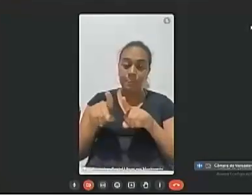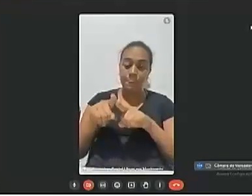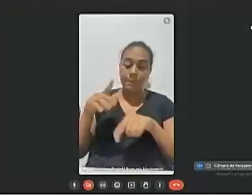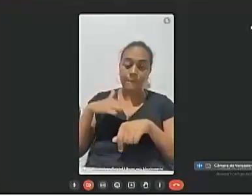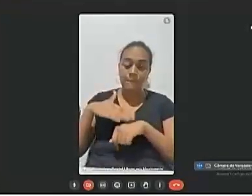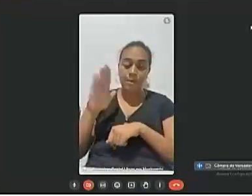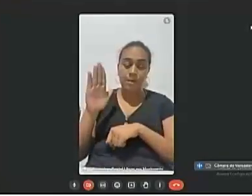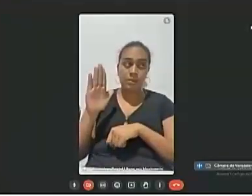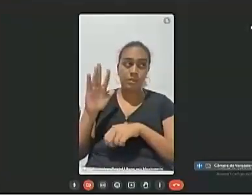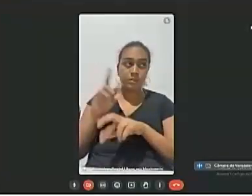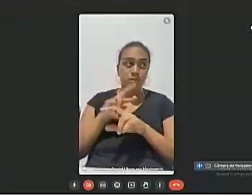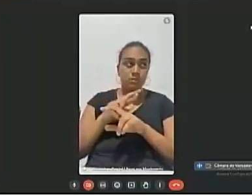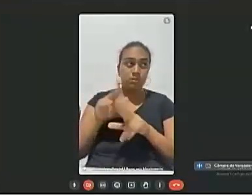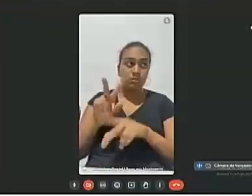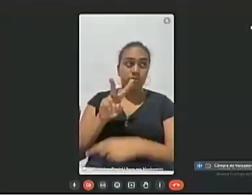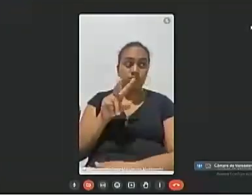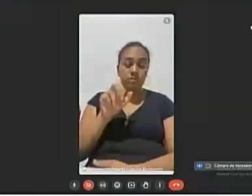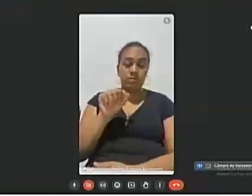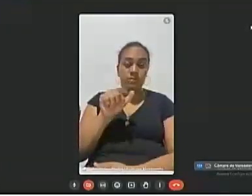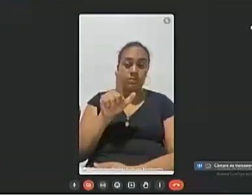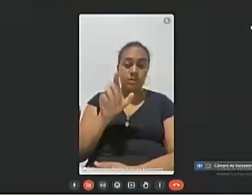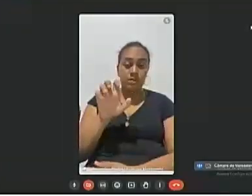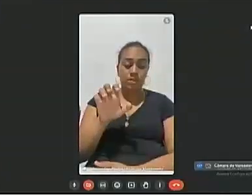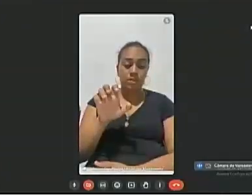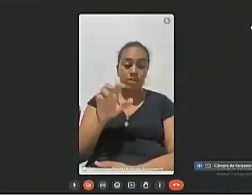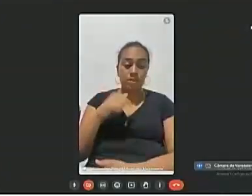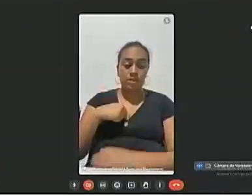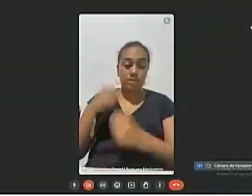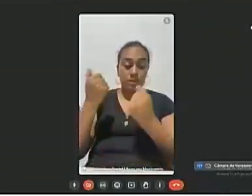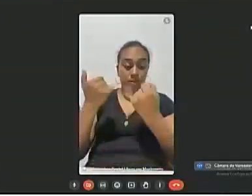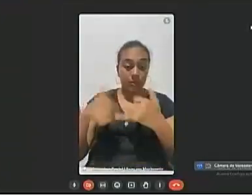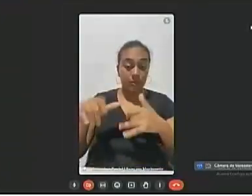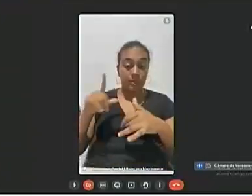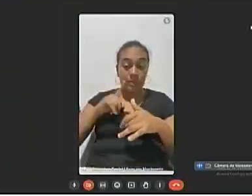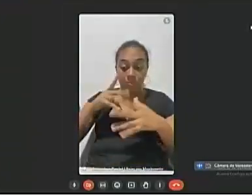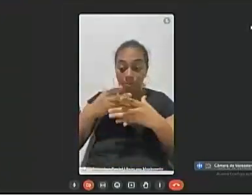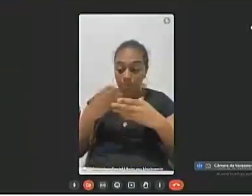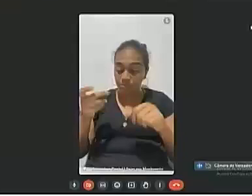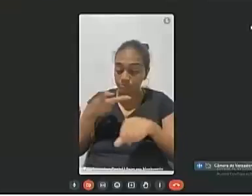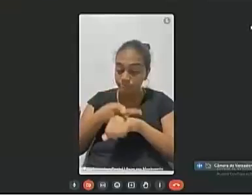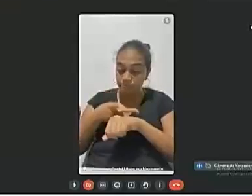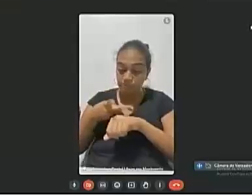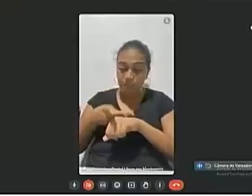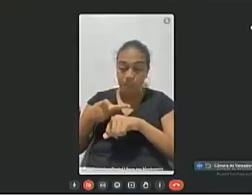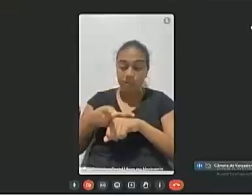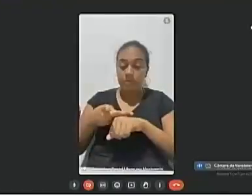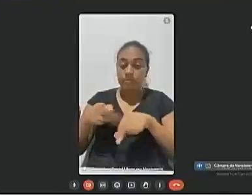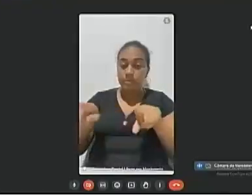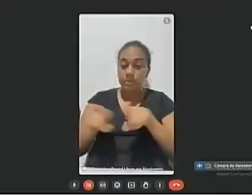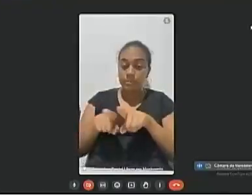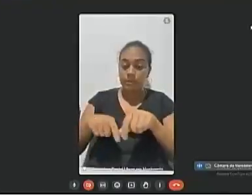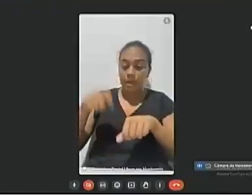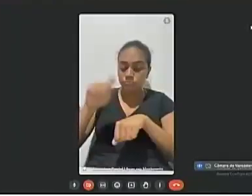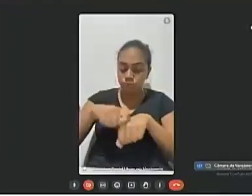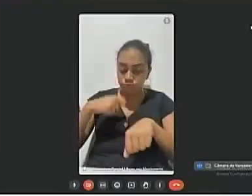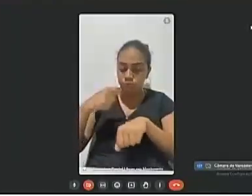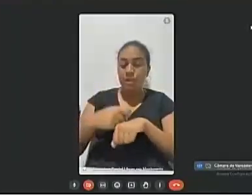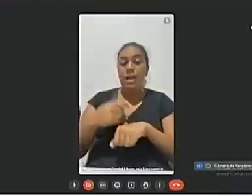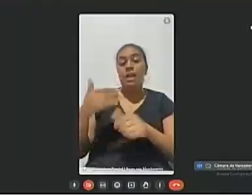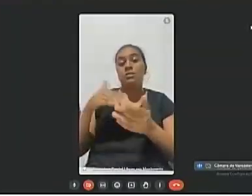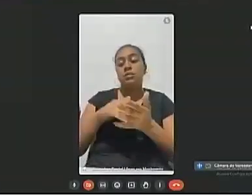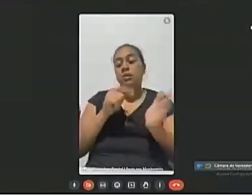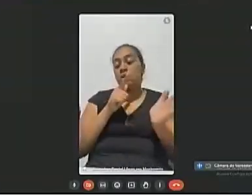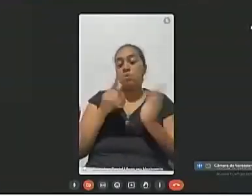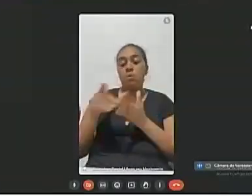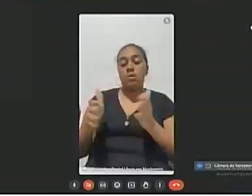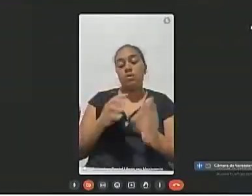abaixo do vale da estrada da Dona Mercedes, que eu falei que ali tem muita escavação, e chegar com ele de volta no Rio Iguaçu,